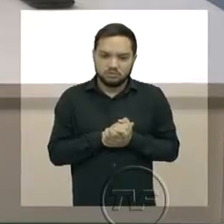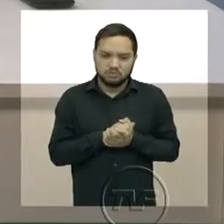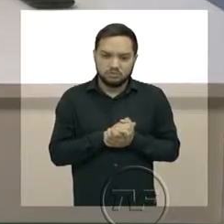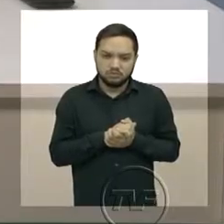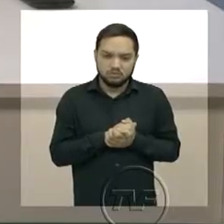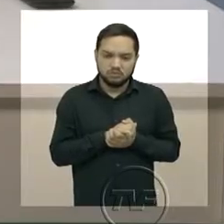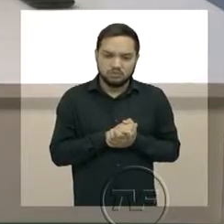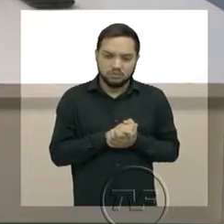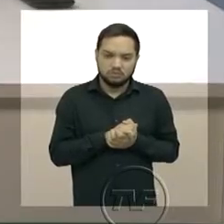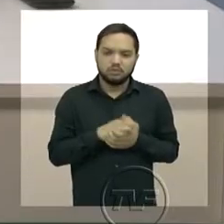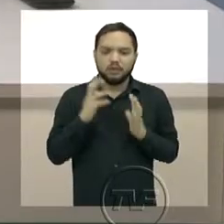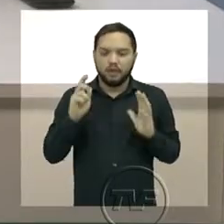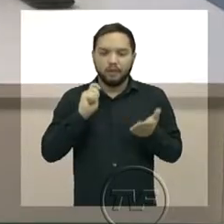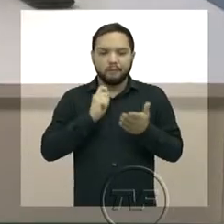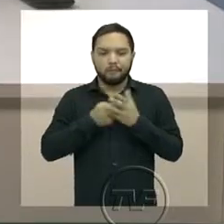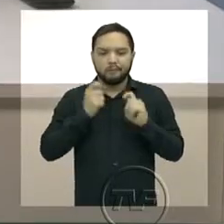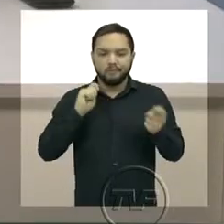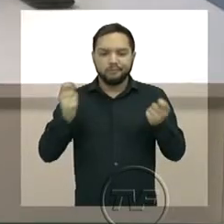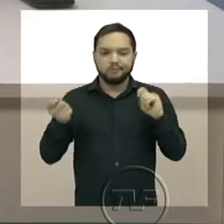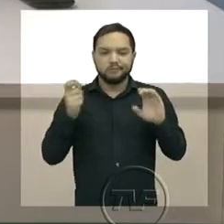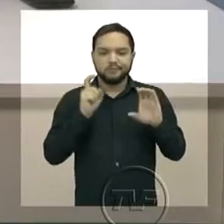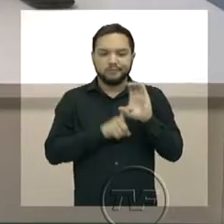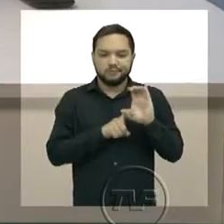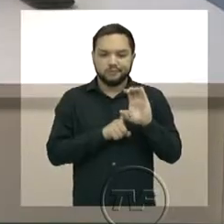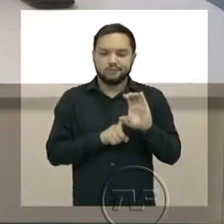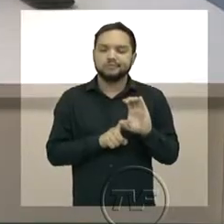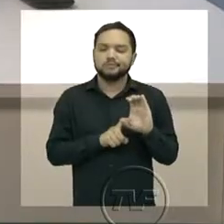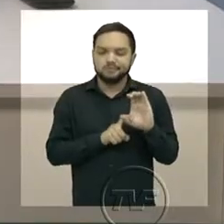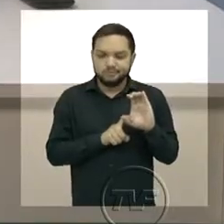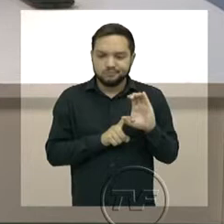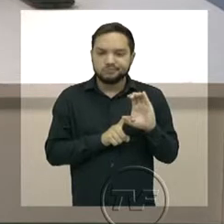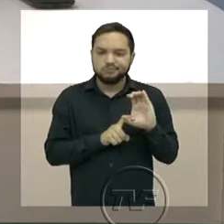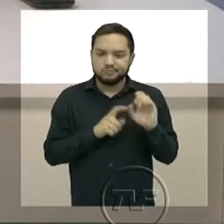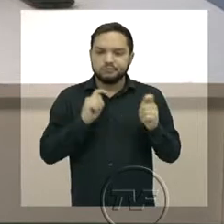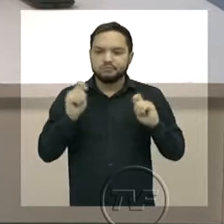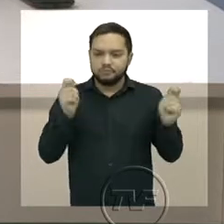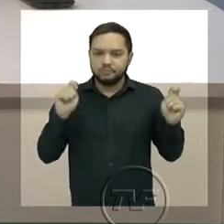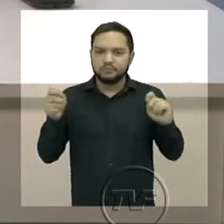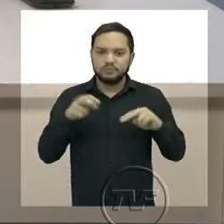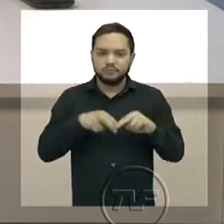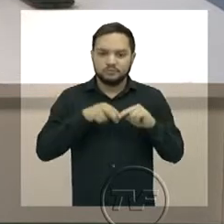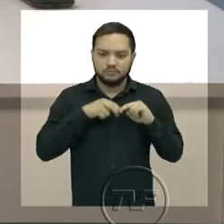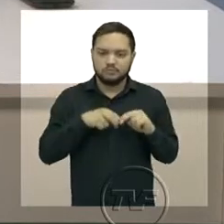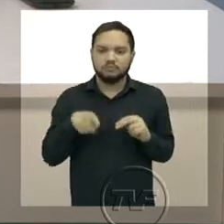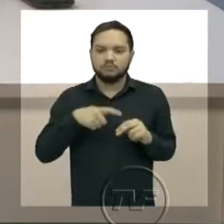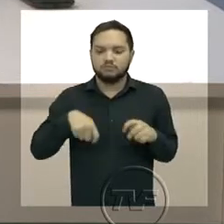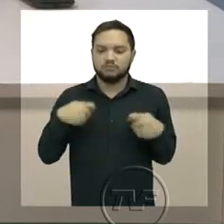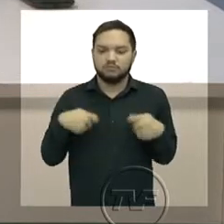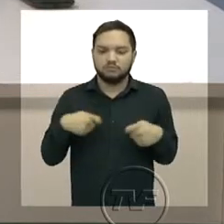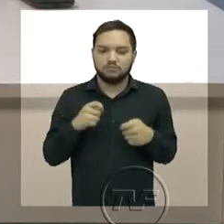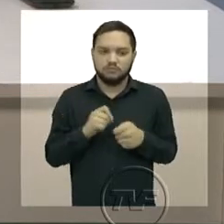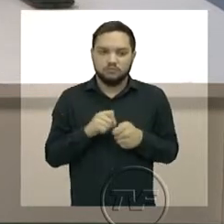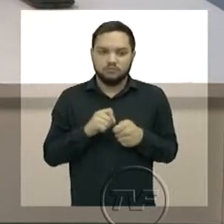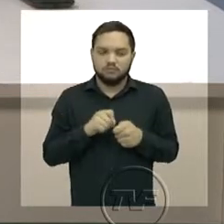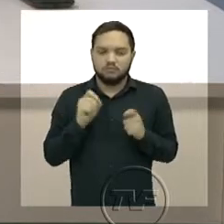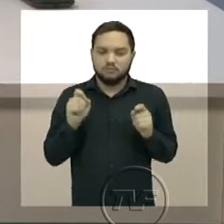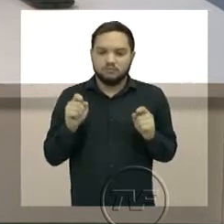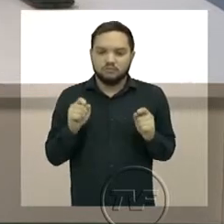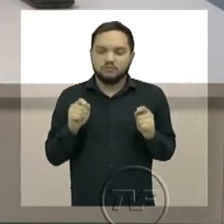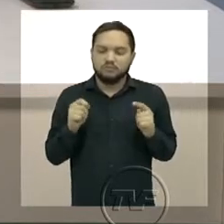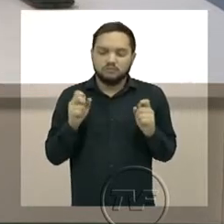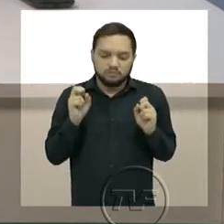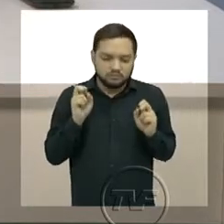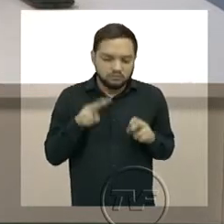poder pagar. Pagando as contas. Pronto, você agora falou tudo. Então, a gente tem que também ver esse